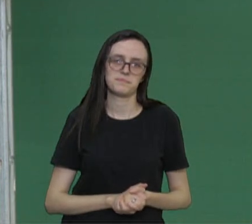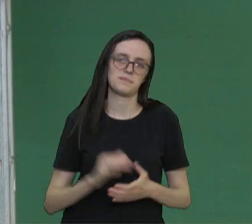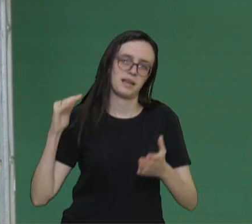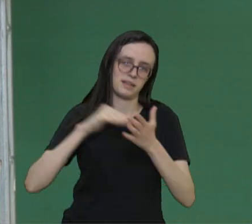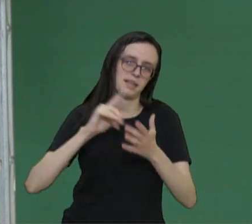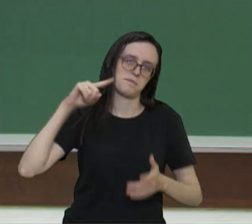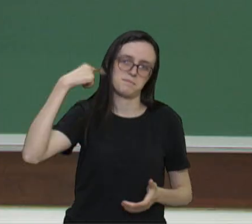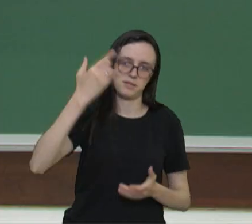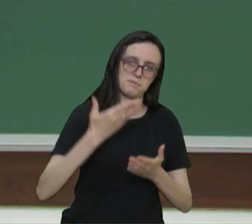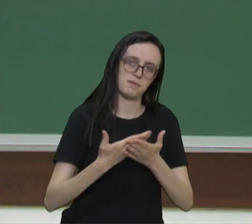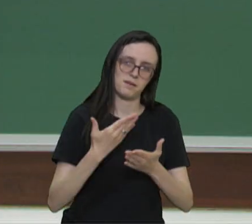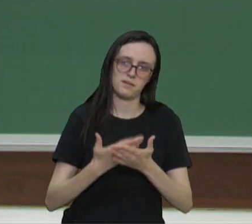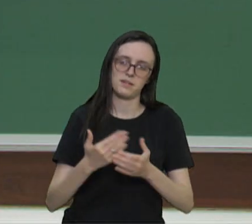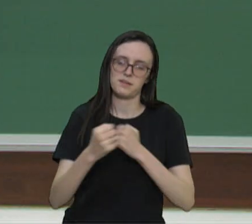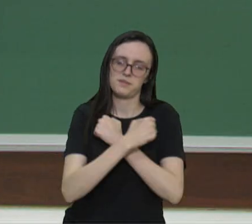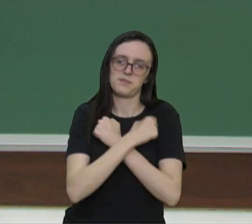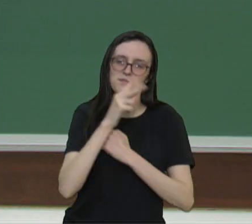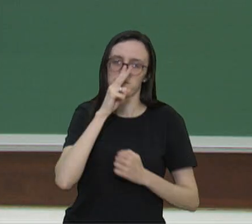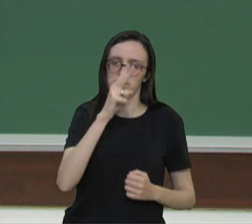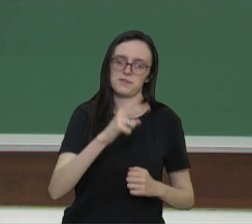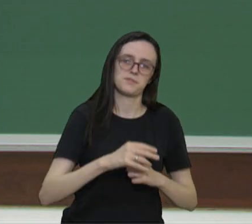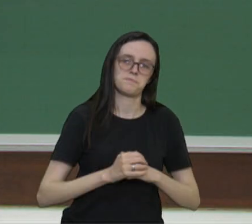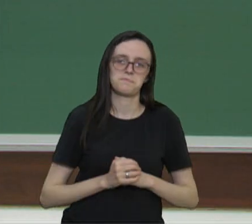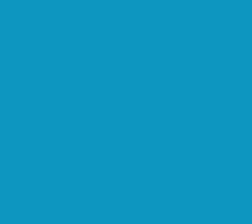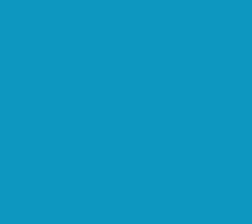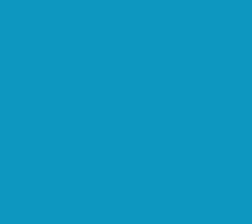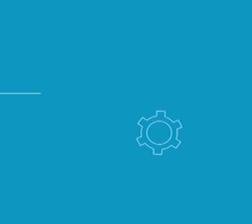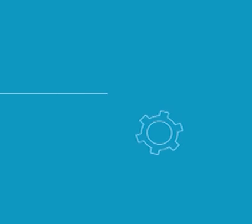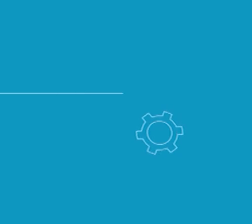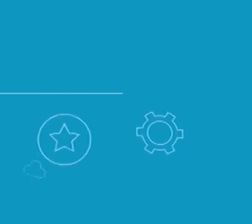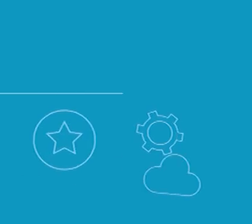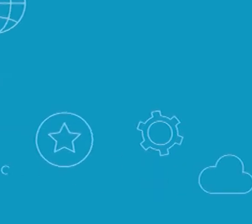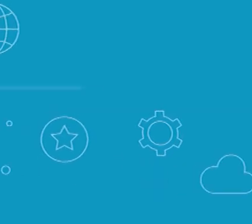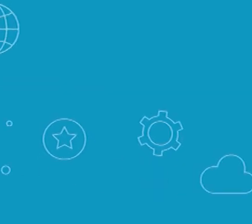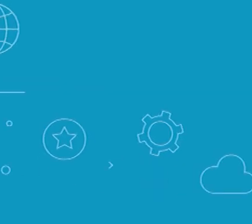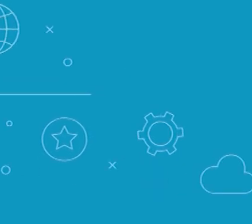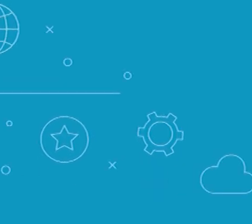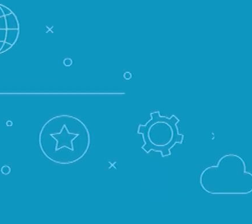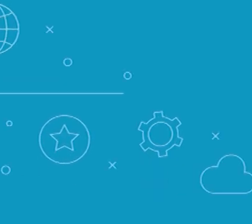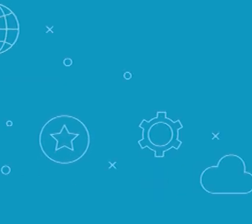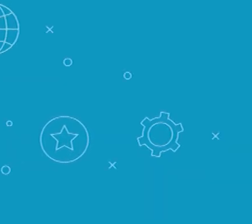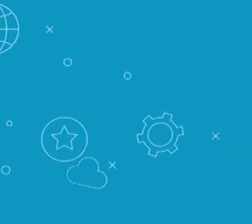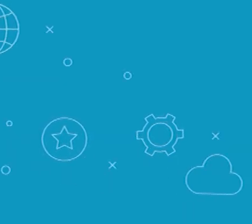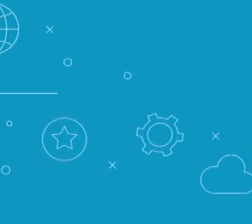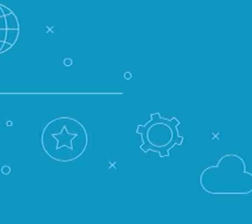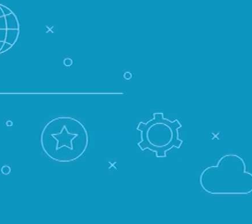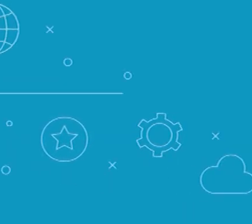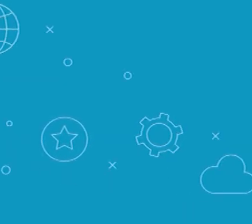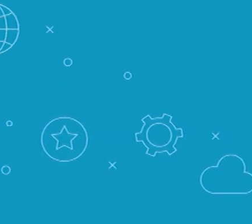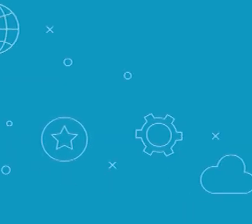Até a próxima aula e um forte abraço.